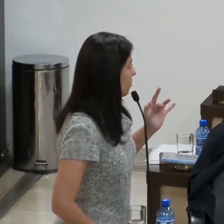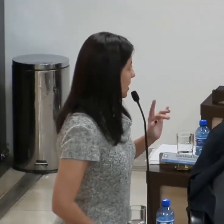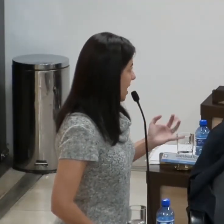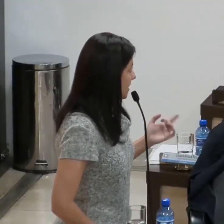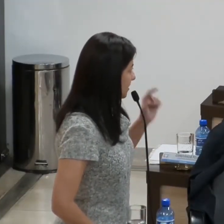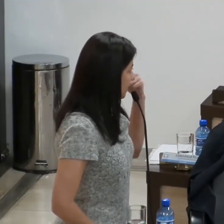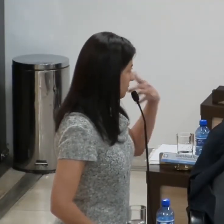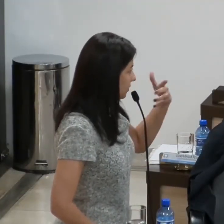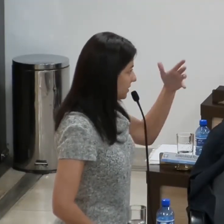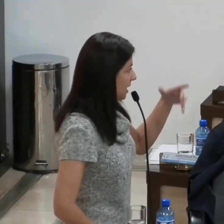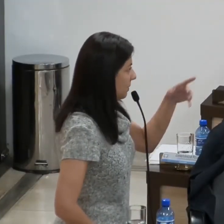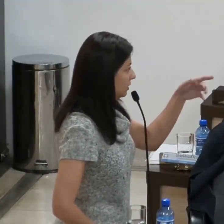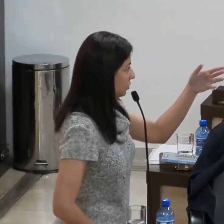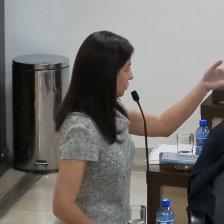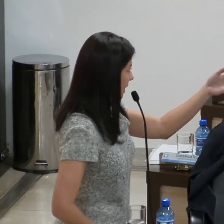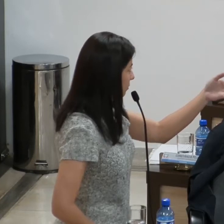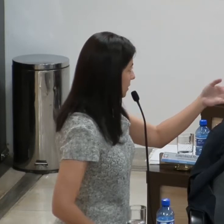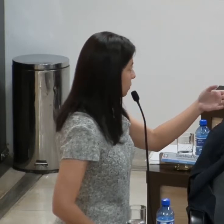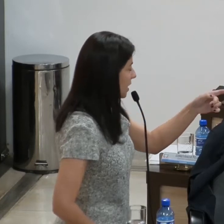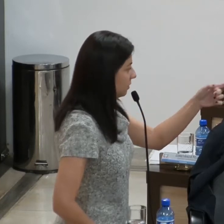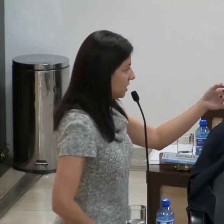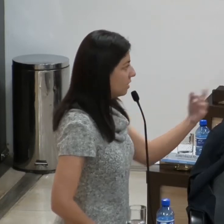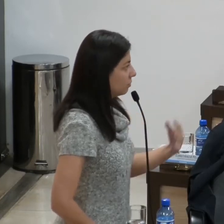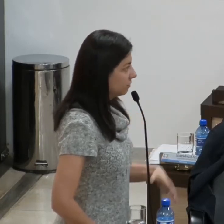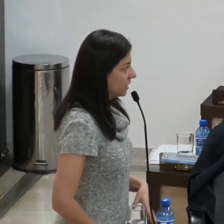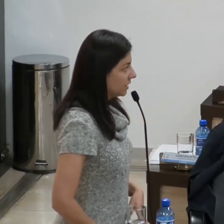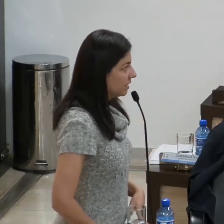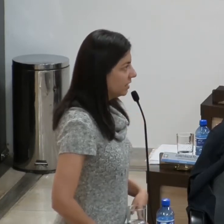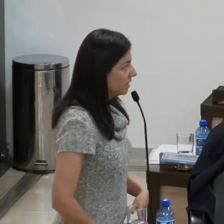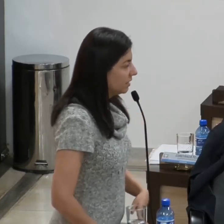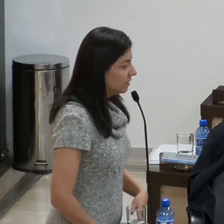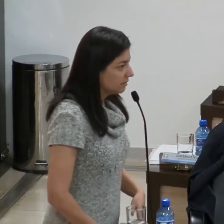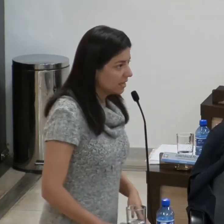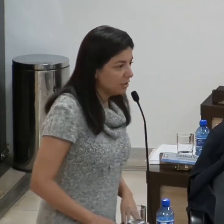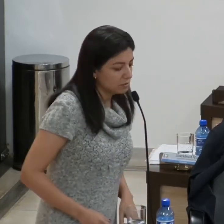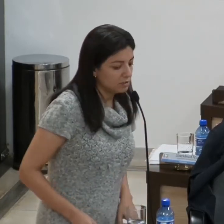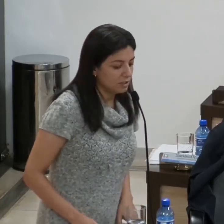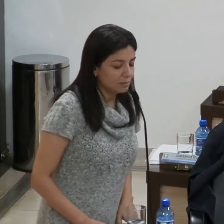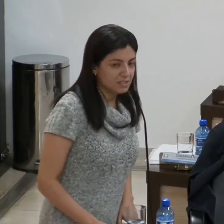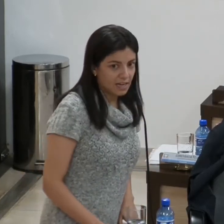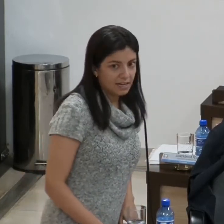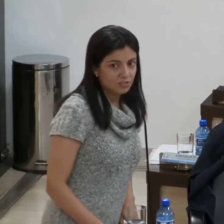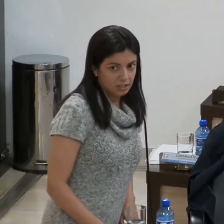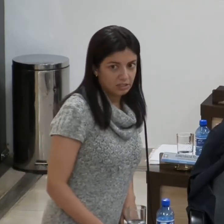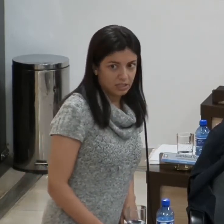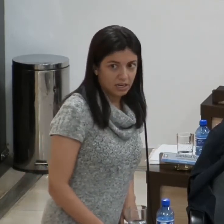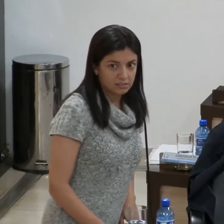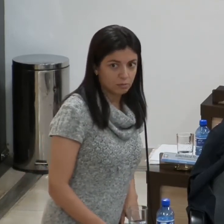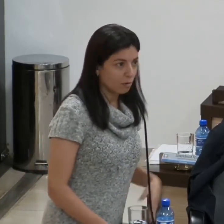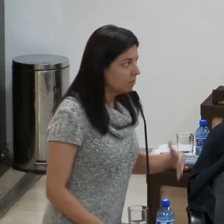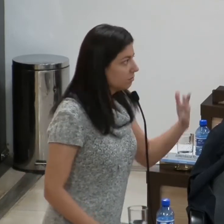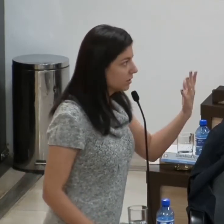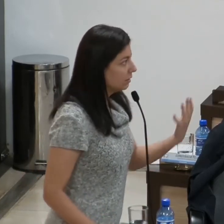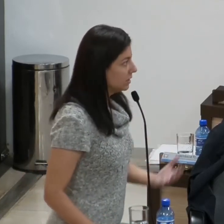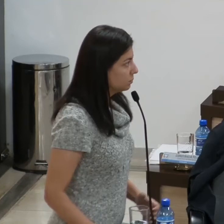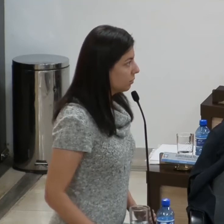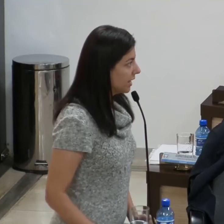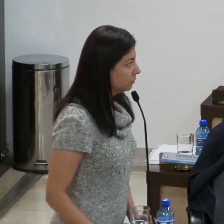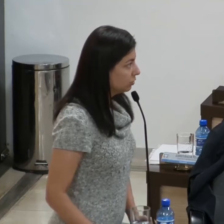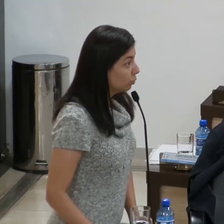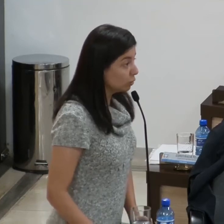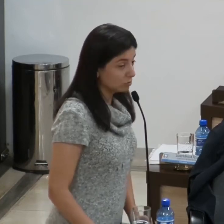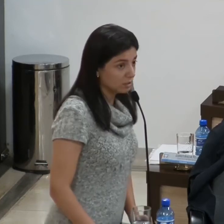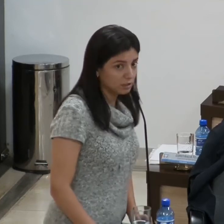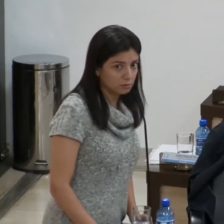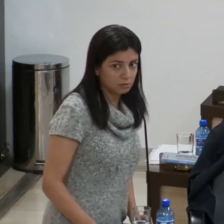Marcelo não conhece fisicamente o José Luiz Bueno, e eu ouvi aqui, tenho sim amizade e relação com o José Luiz